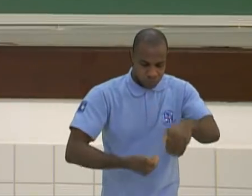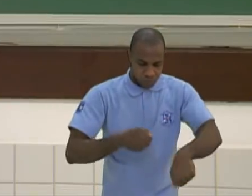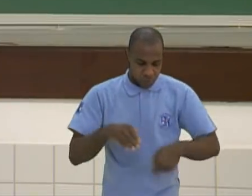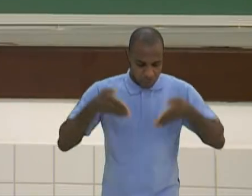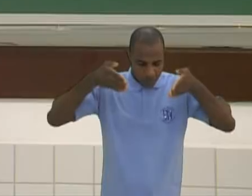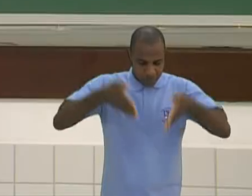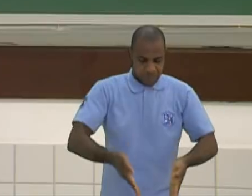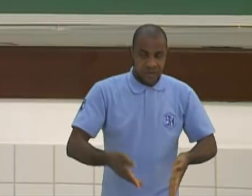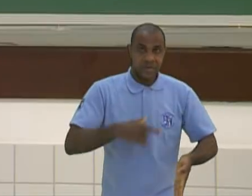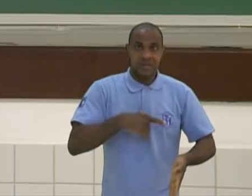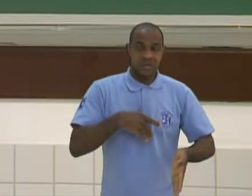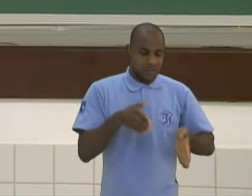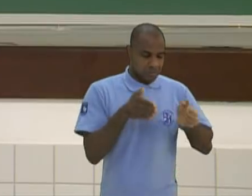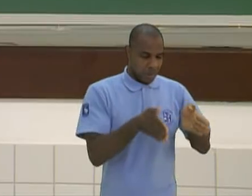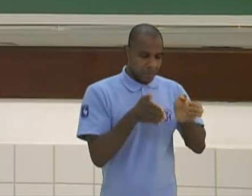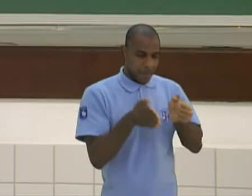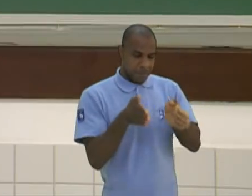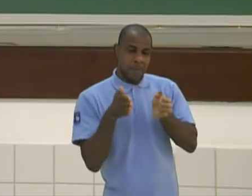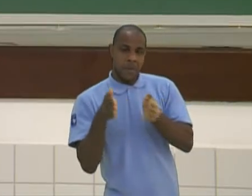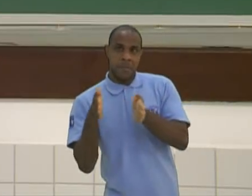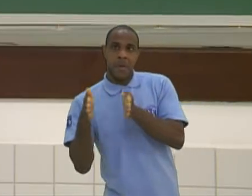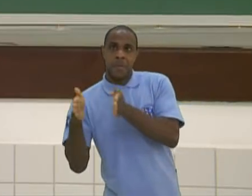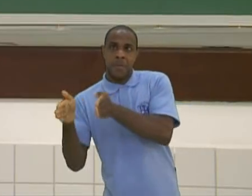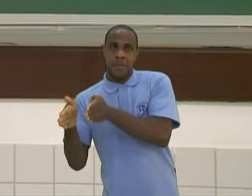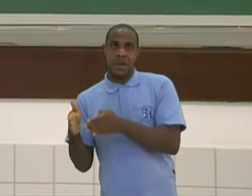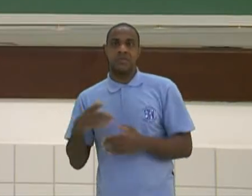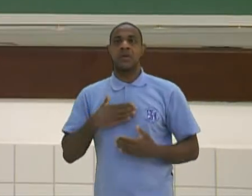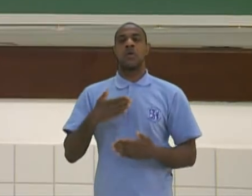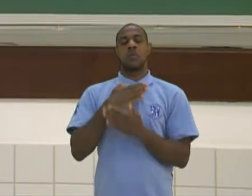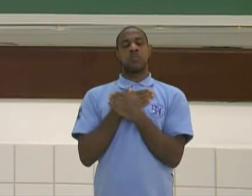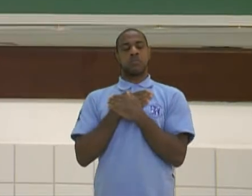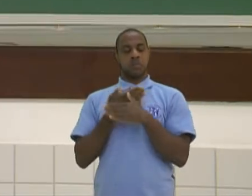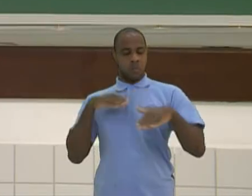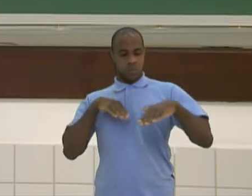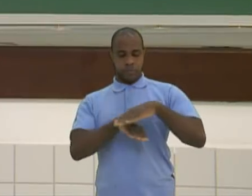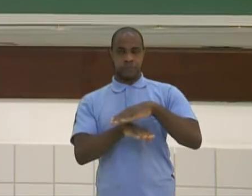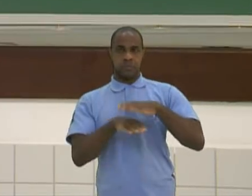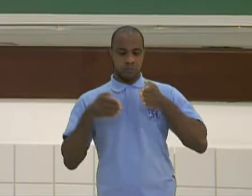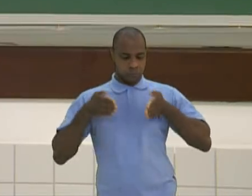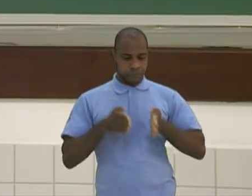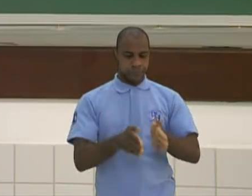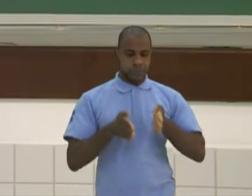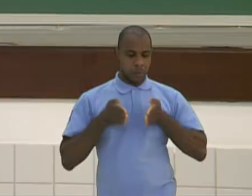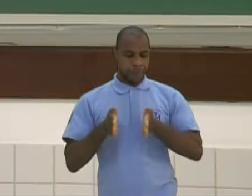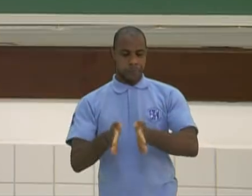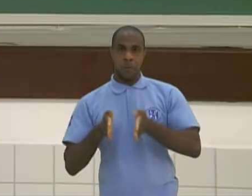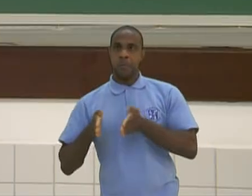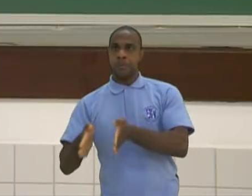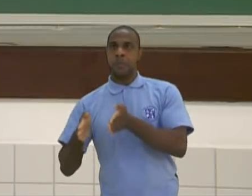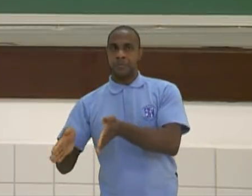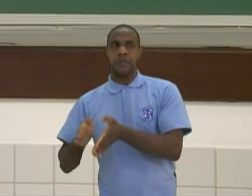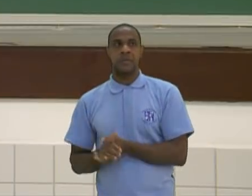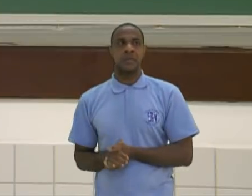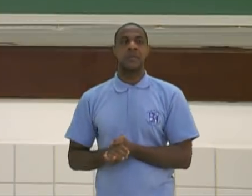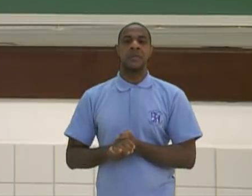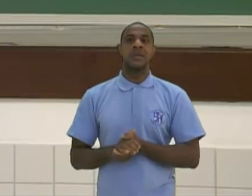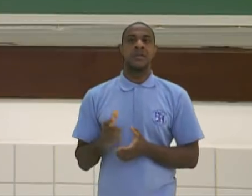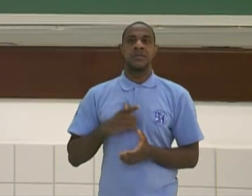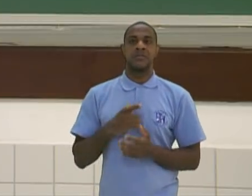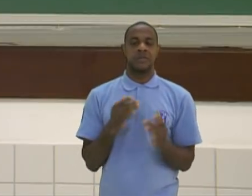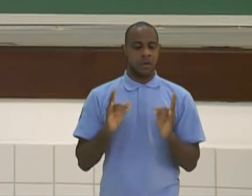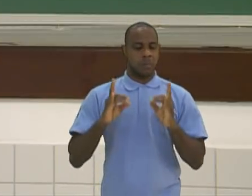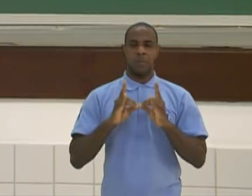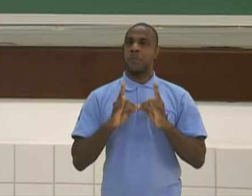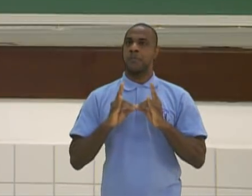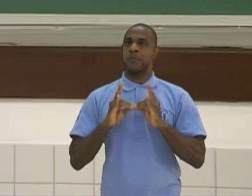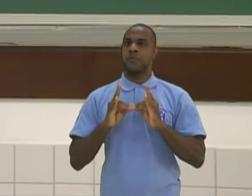verdadeiras galerias, espaço onde eram colocados, né, os caixões, os corpos, né, onde eles eram enterrados. Né, ou seja, onde eram velados e tudo mais. Então